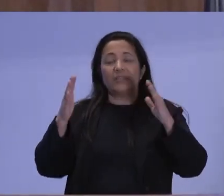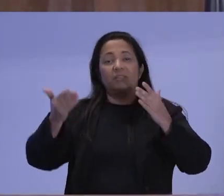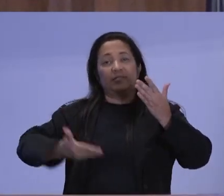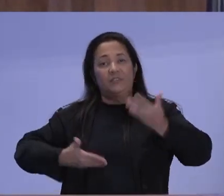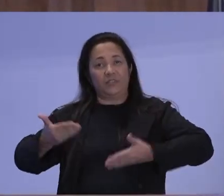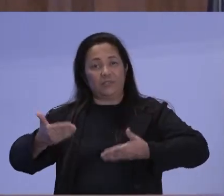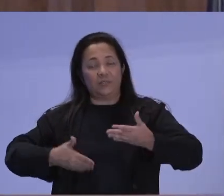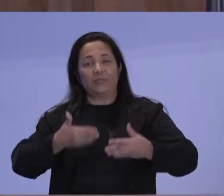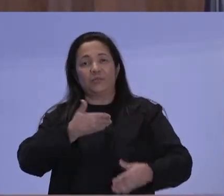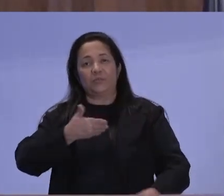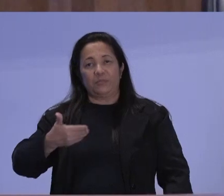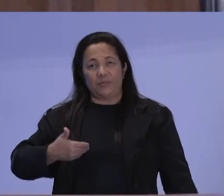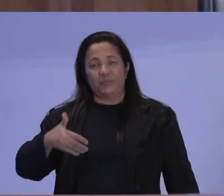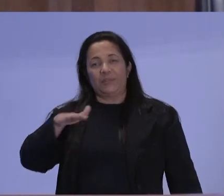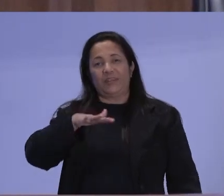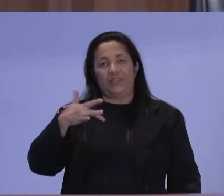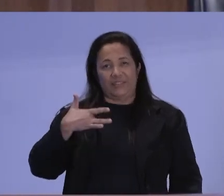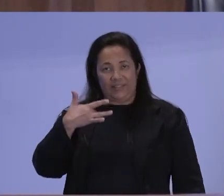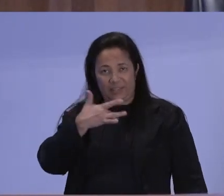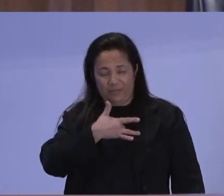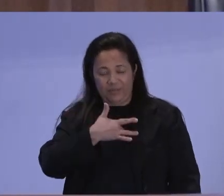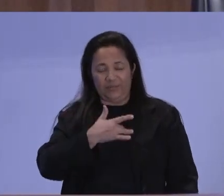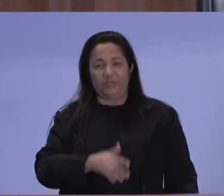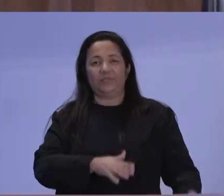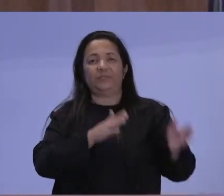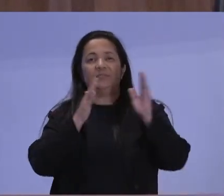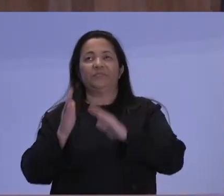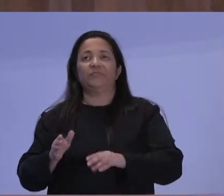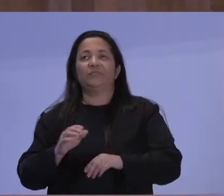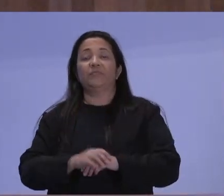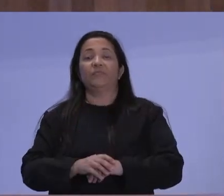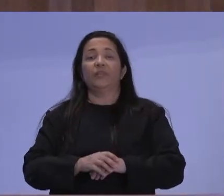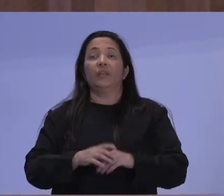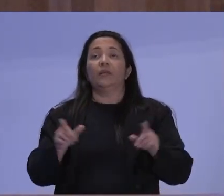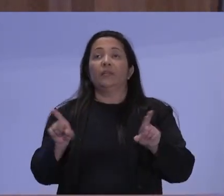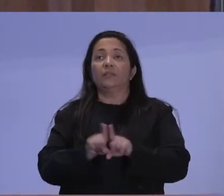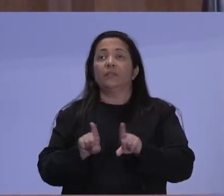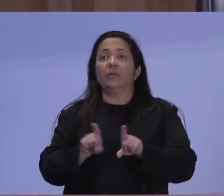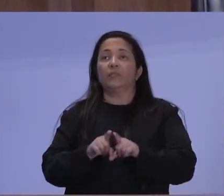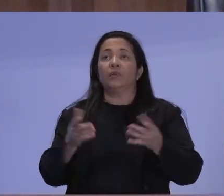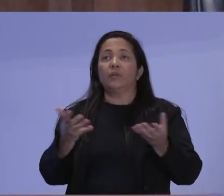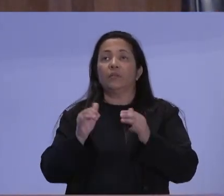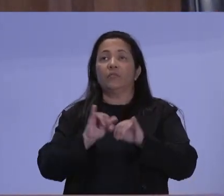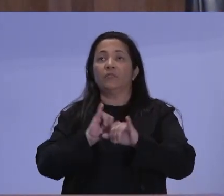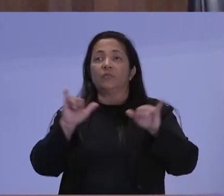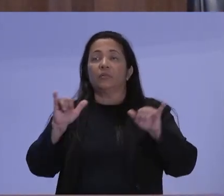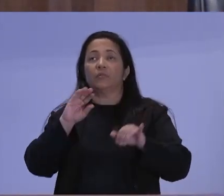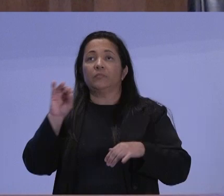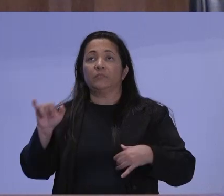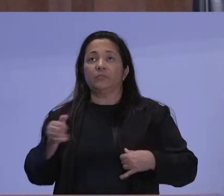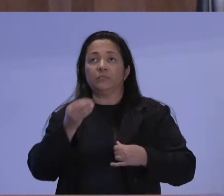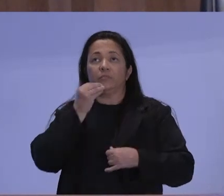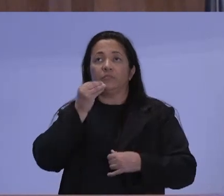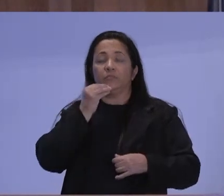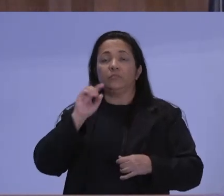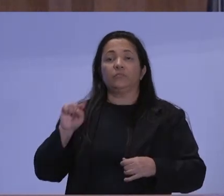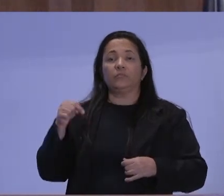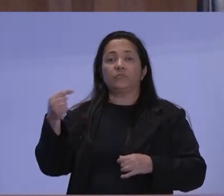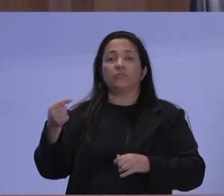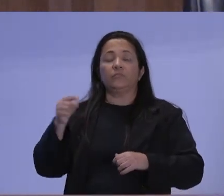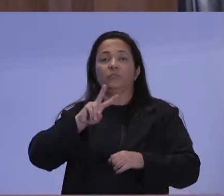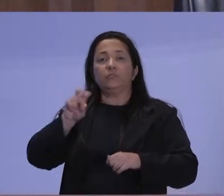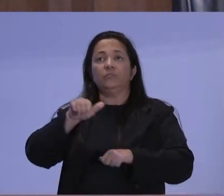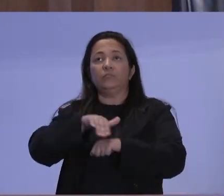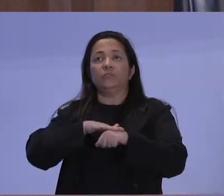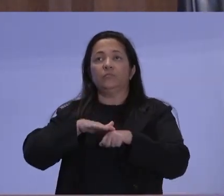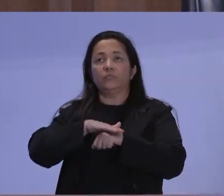que se dedicam para esses ambulatórios. Eu queria, como encaminhamento, né, trazer para vocês uma possibilidade, a gente pode depois conversar melhor sobre isso. A gente fez